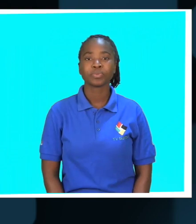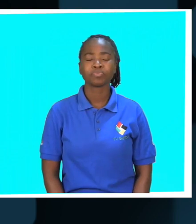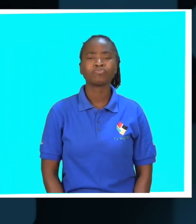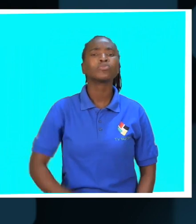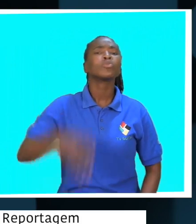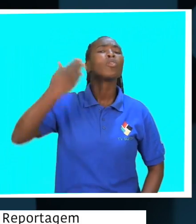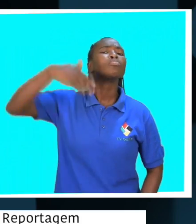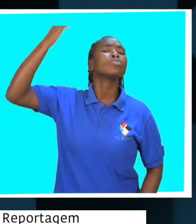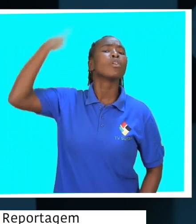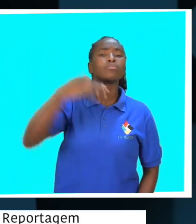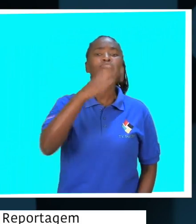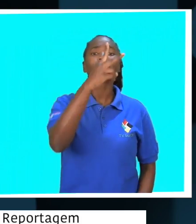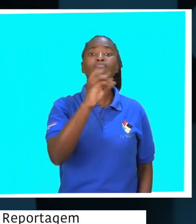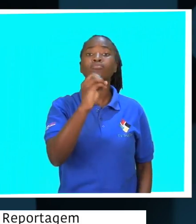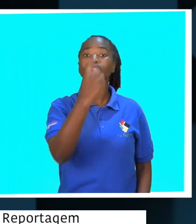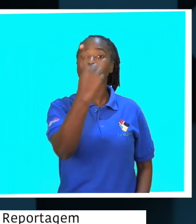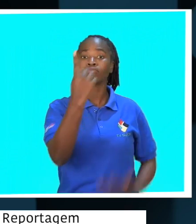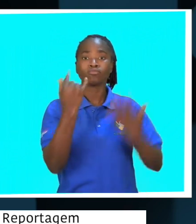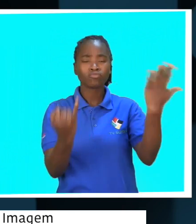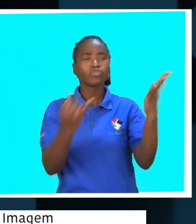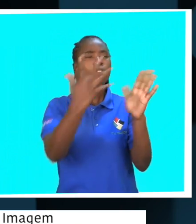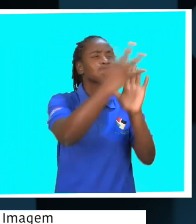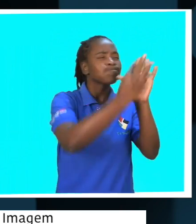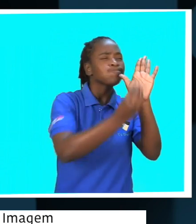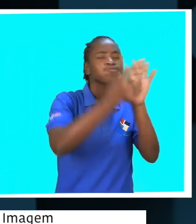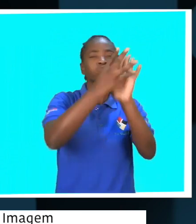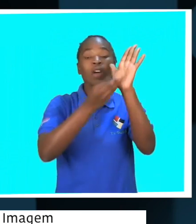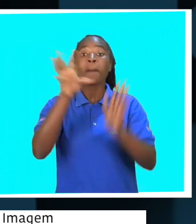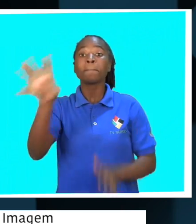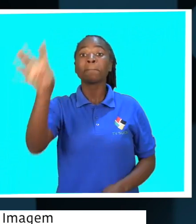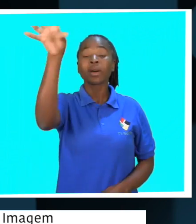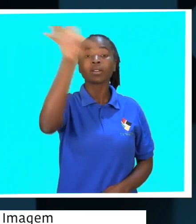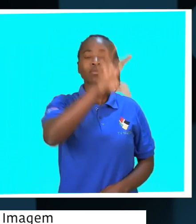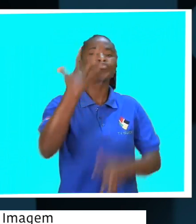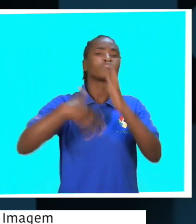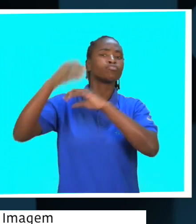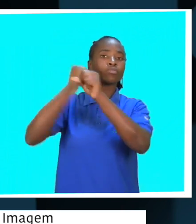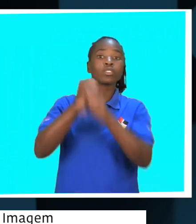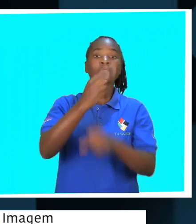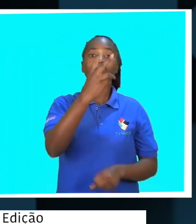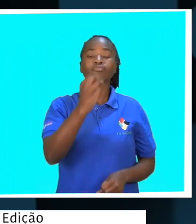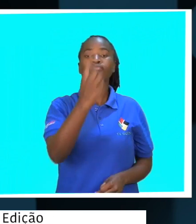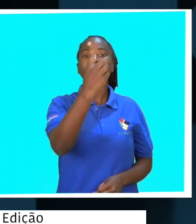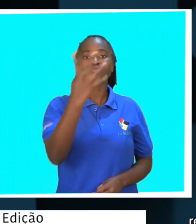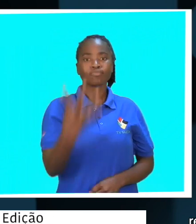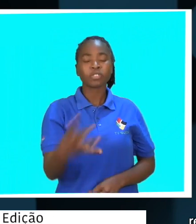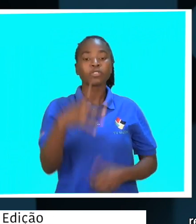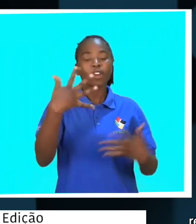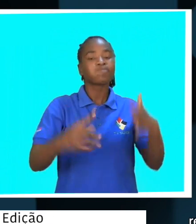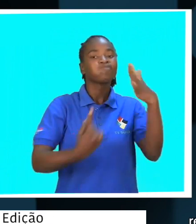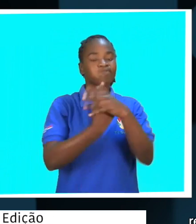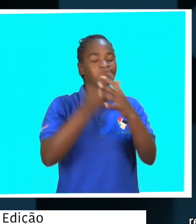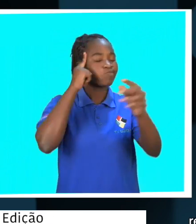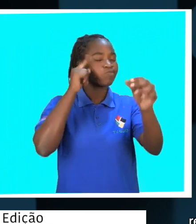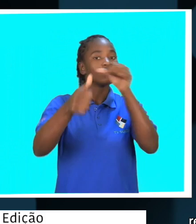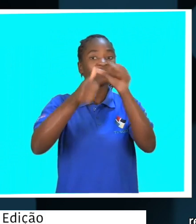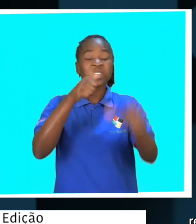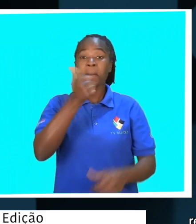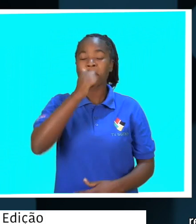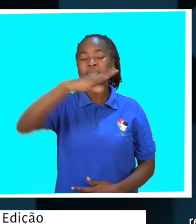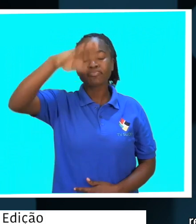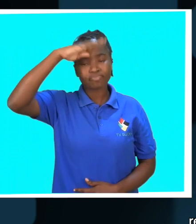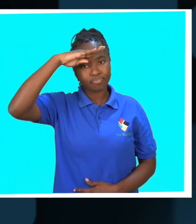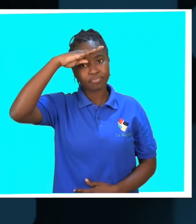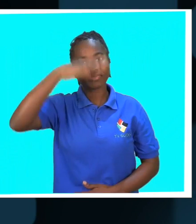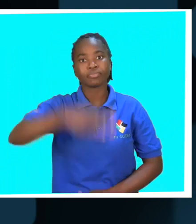Em 2016, foram registrados no país 2014 casos de perturbações mentais resultantes do consumo de